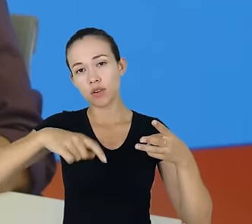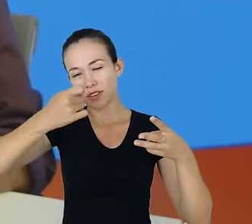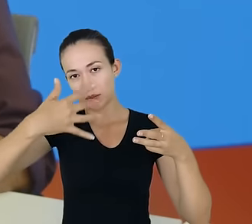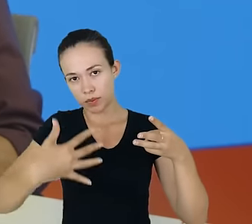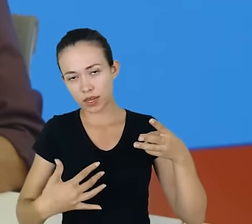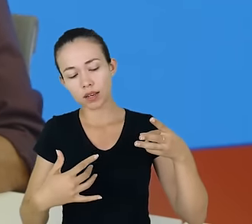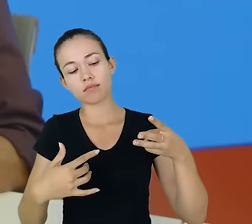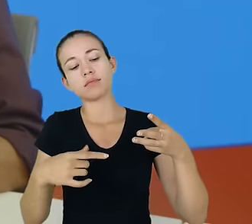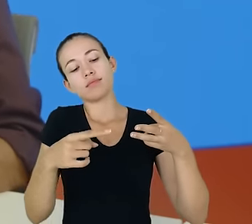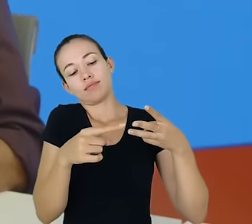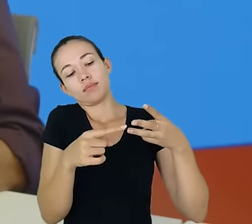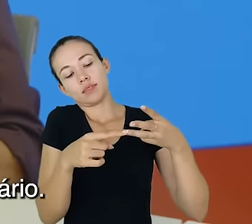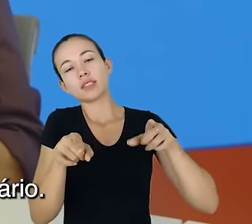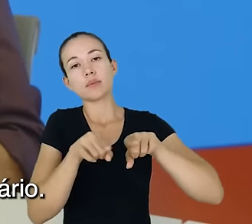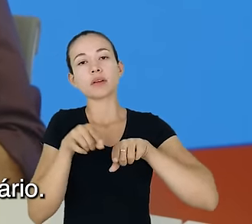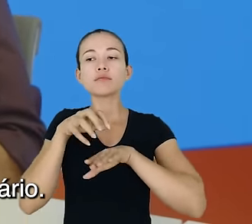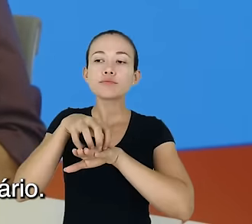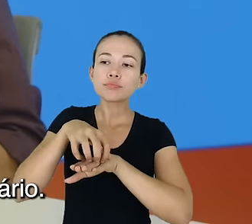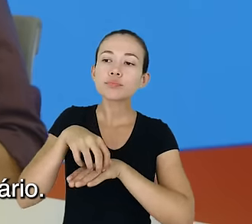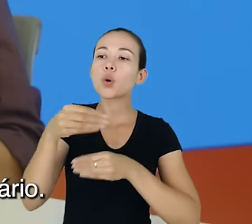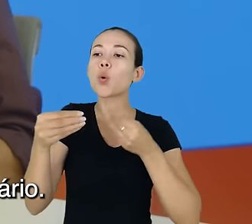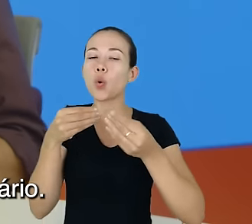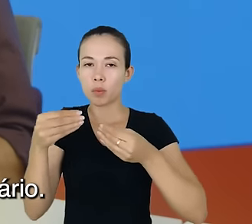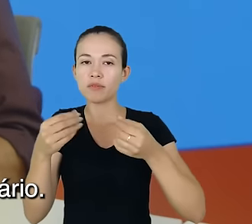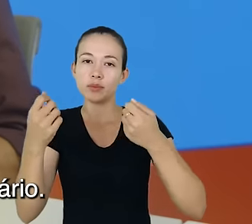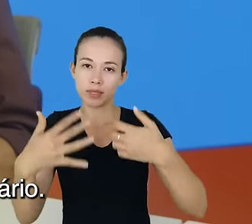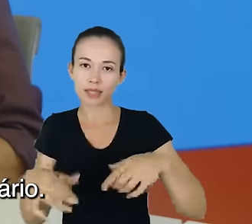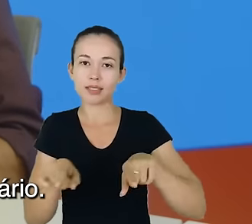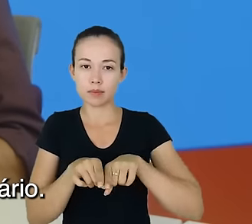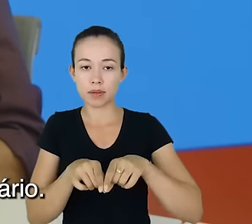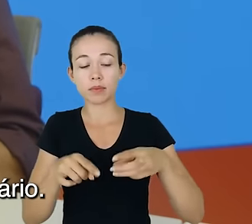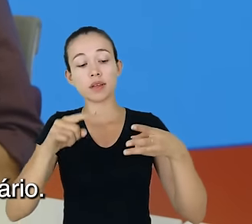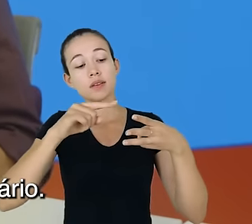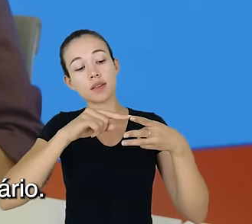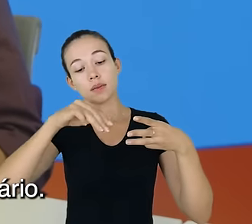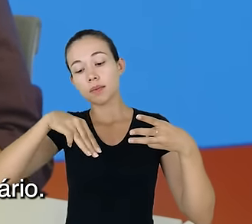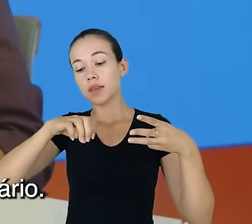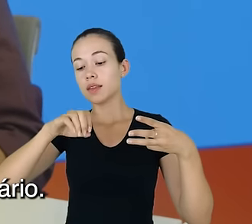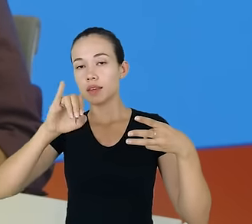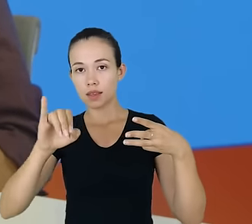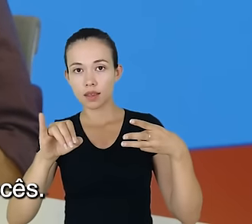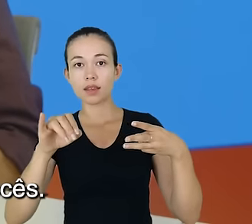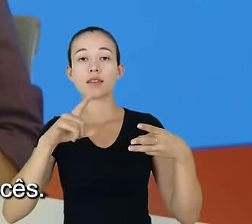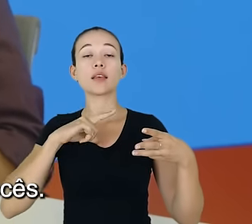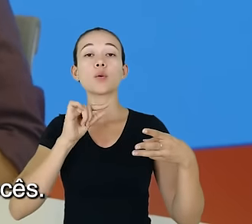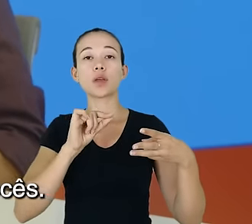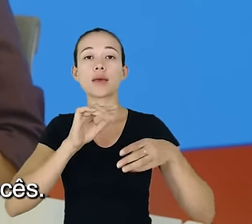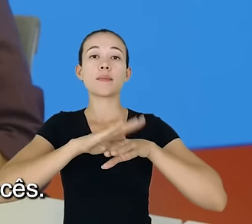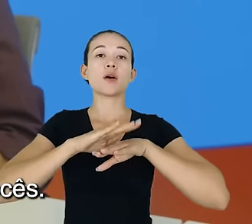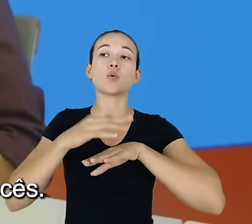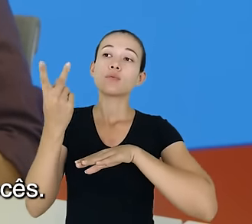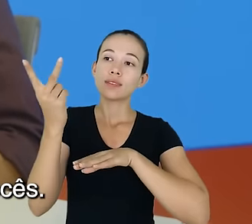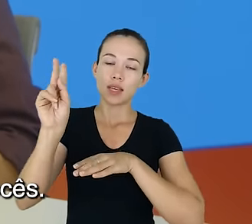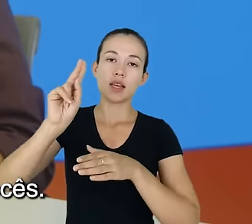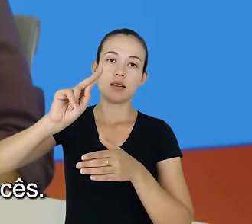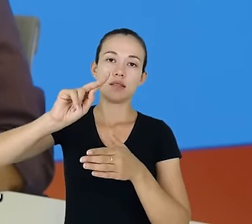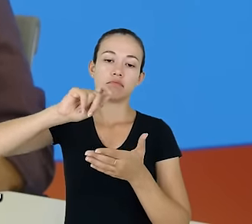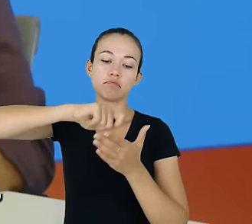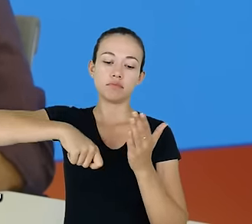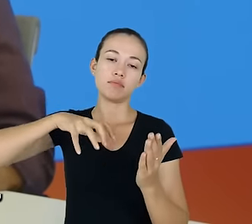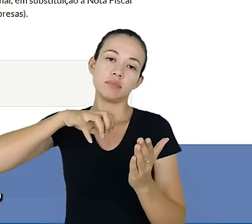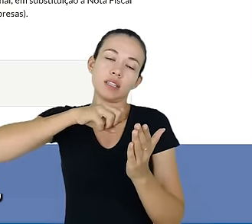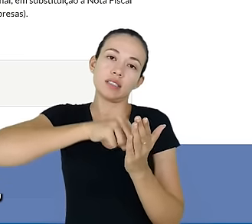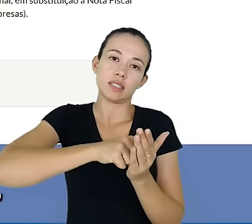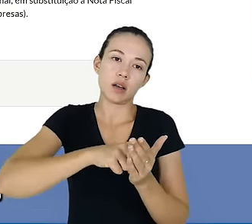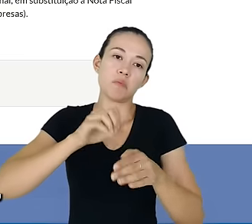conhecimento de transporte o mei ele tem aquela parte de credenciamento voluntário eu consigo aqui fazer o acesso com vocês